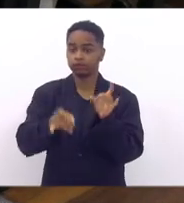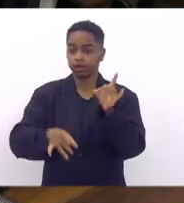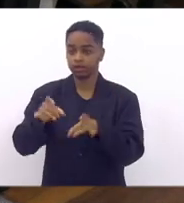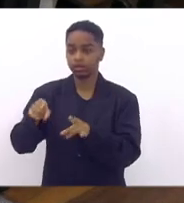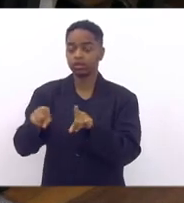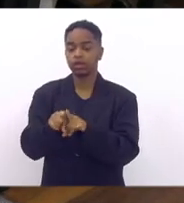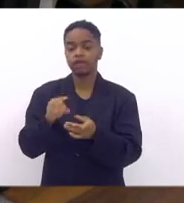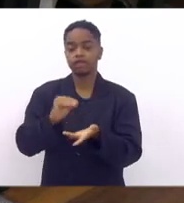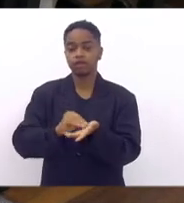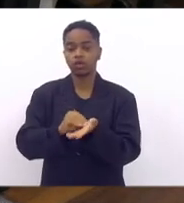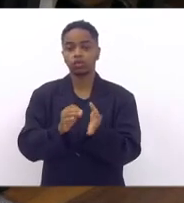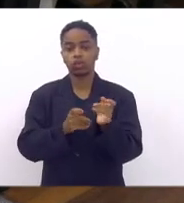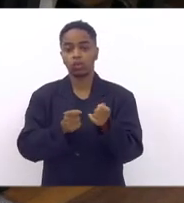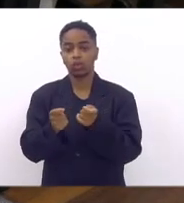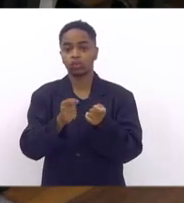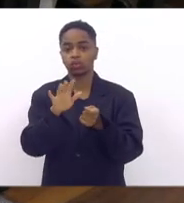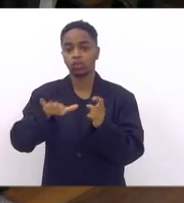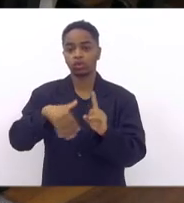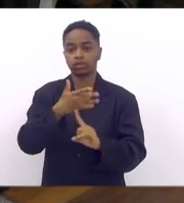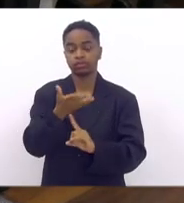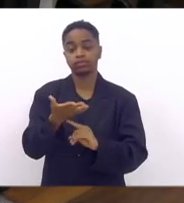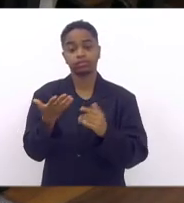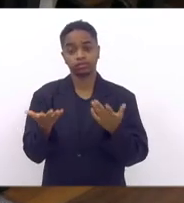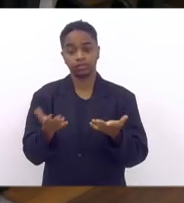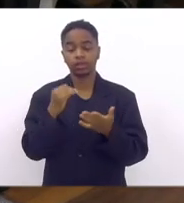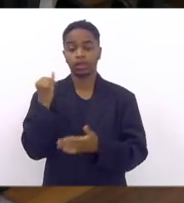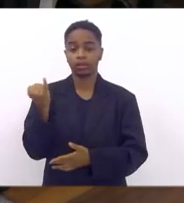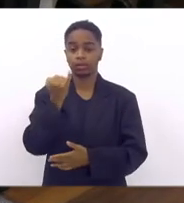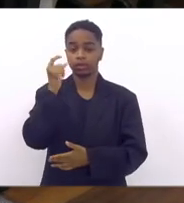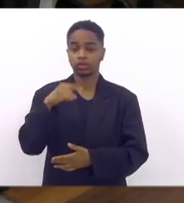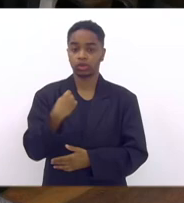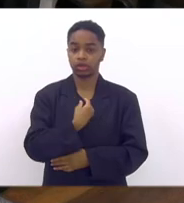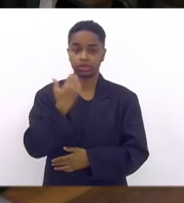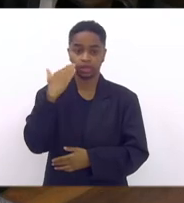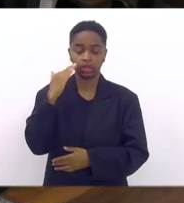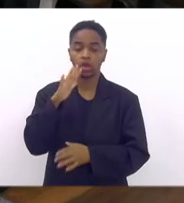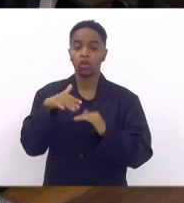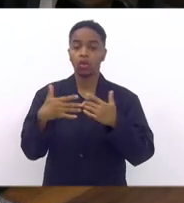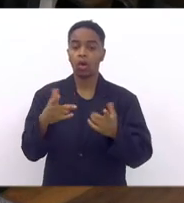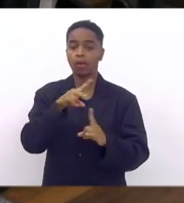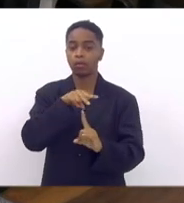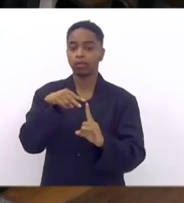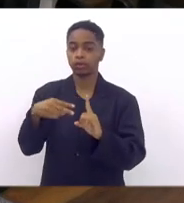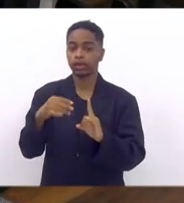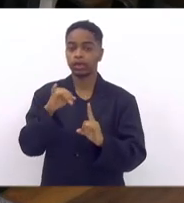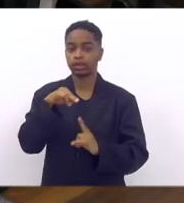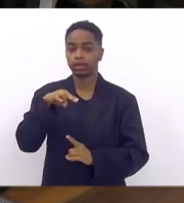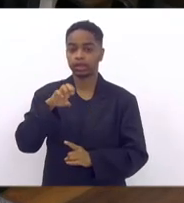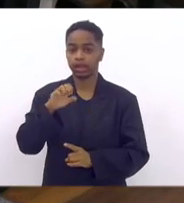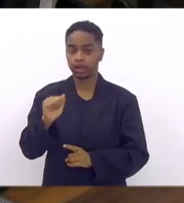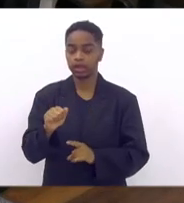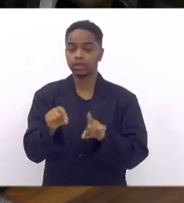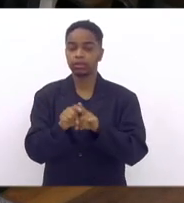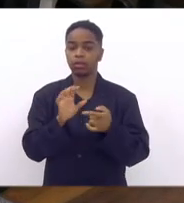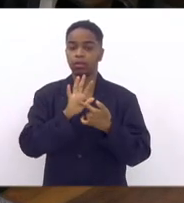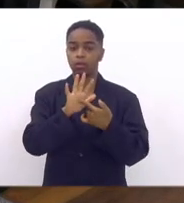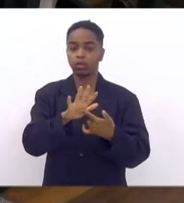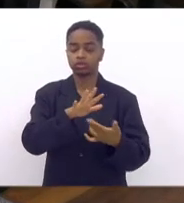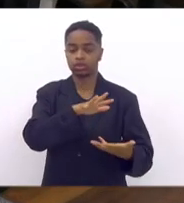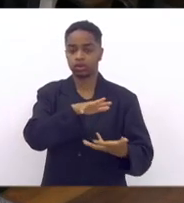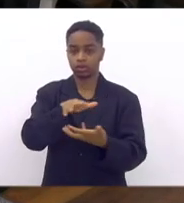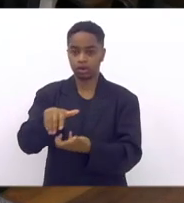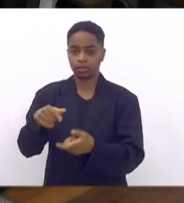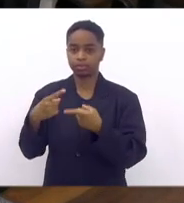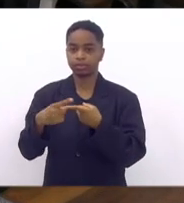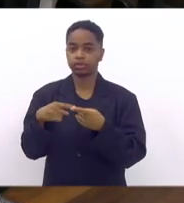fal de Cont ambient etc então é importante a gente entender qual é a visão do Inea ele apresentar isso globalmente pra gente poder fazer as